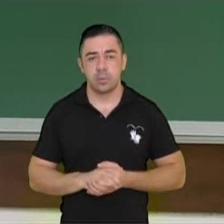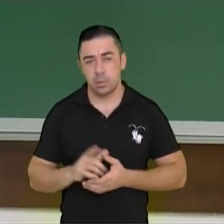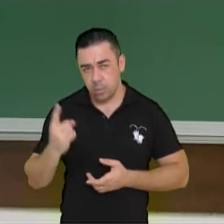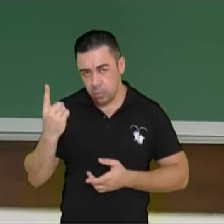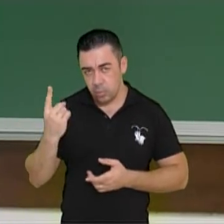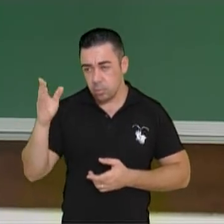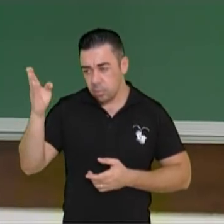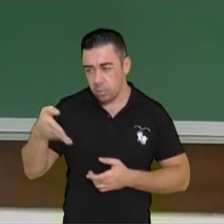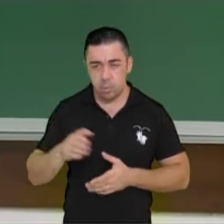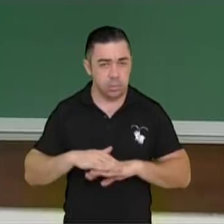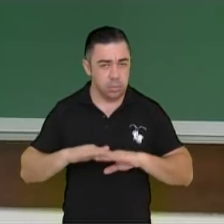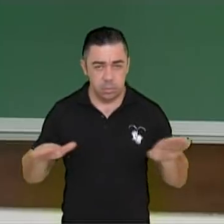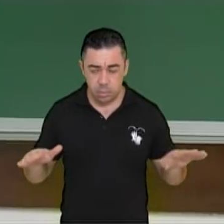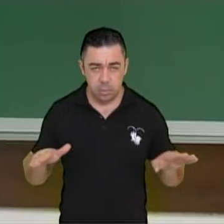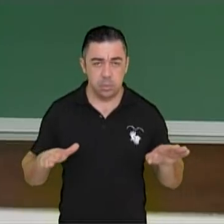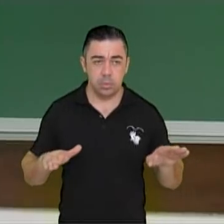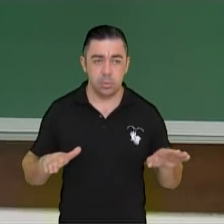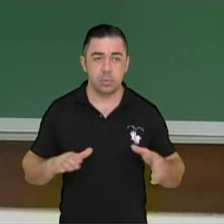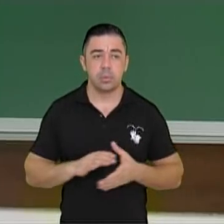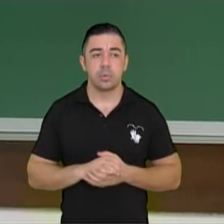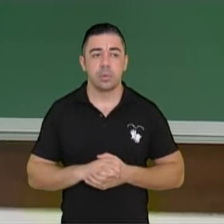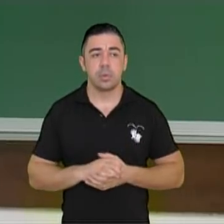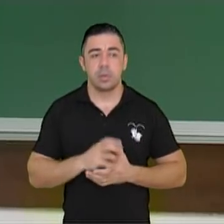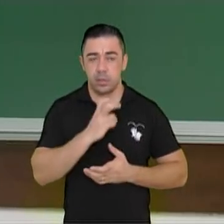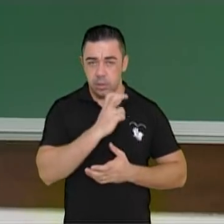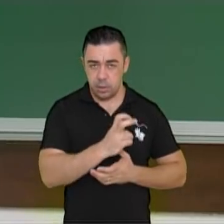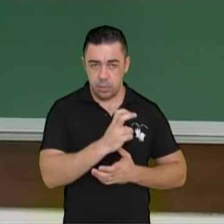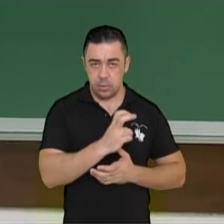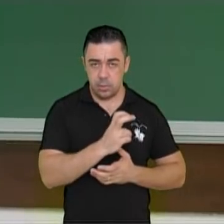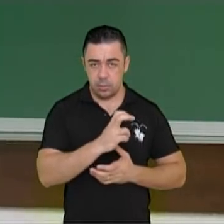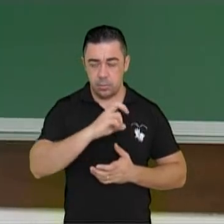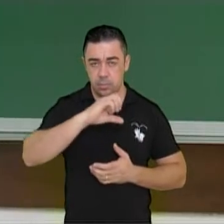A gente corta. Então, ficou quanto?